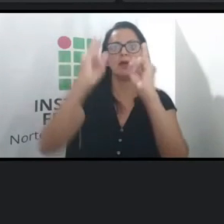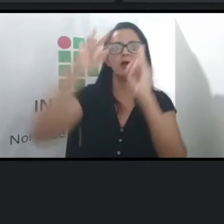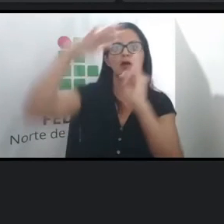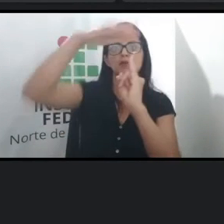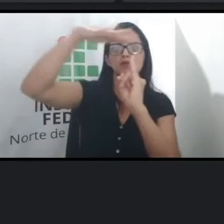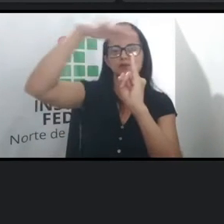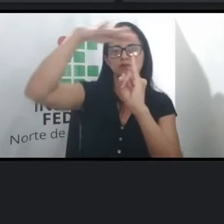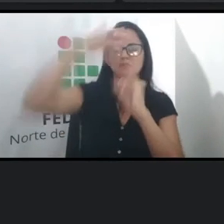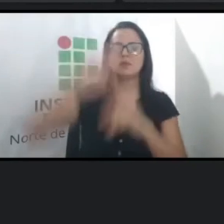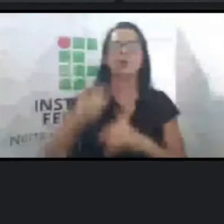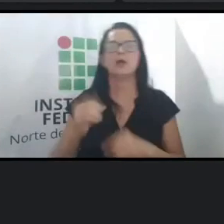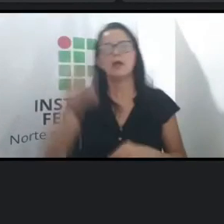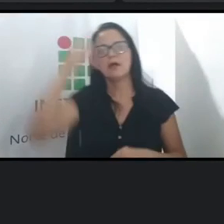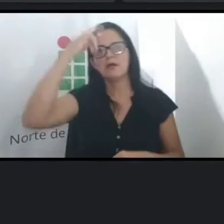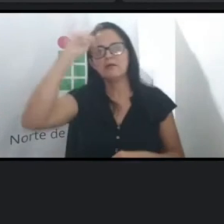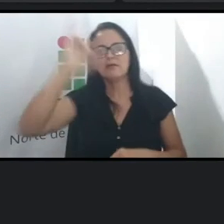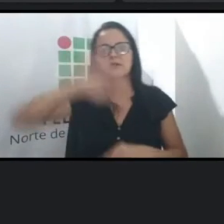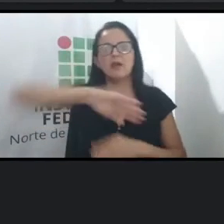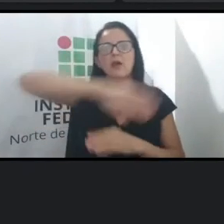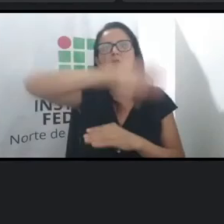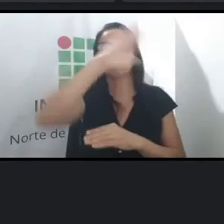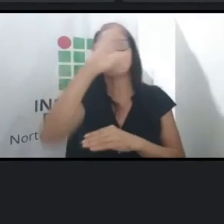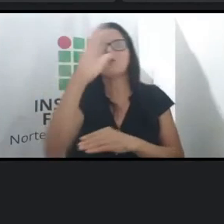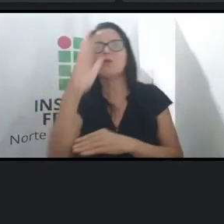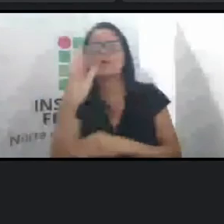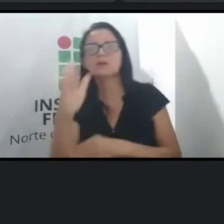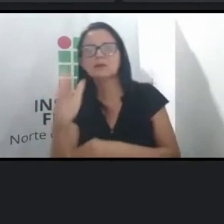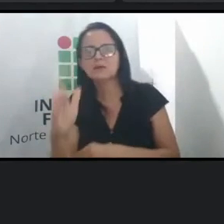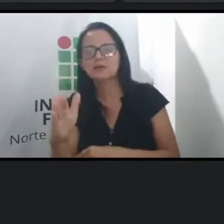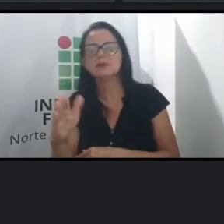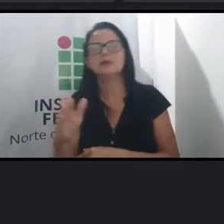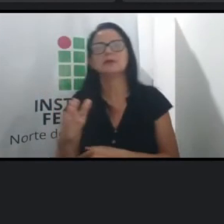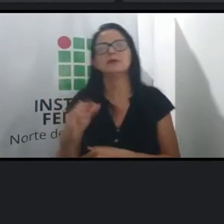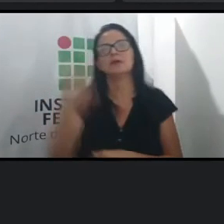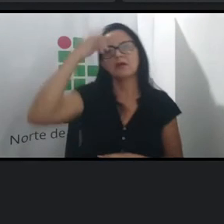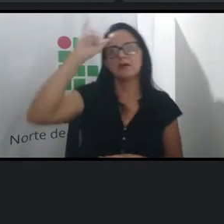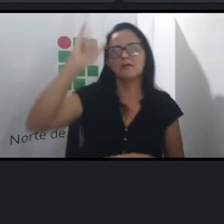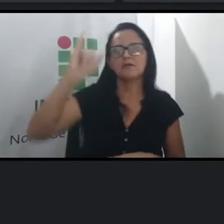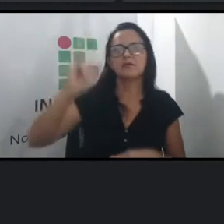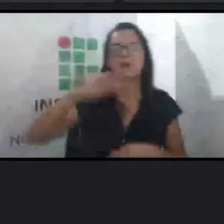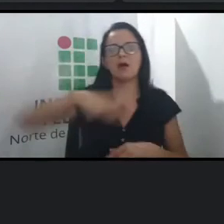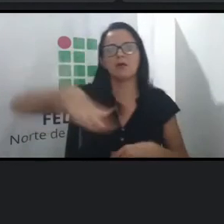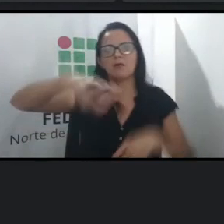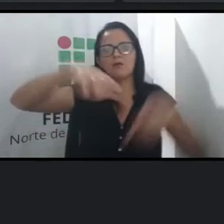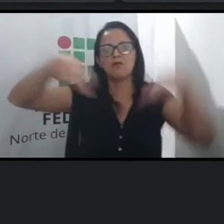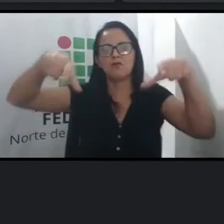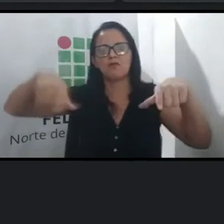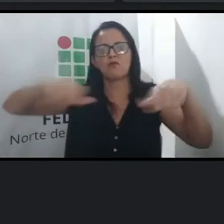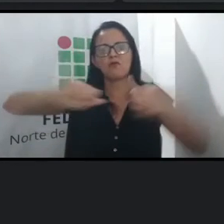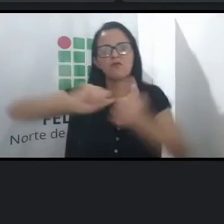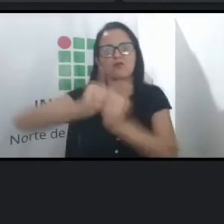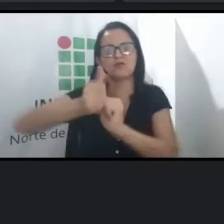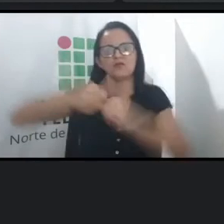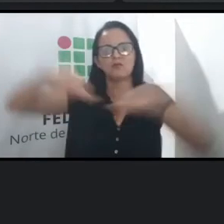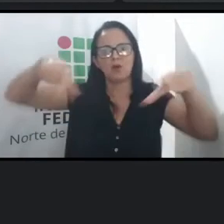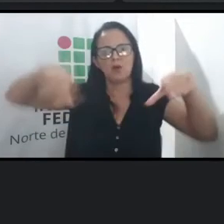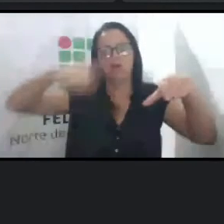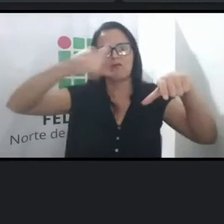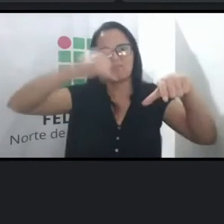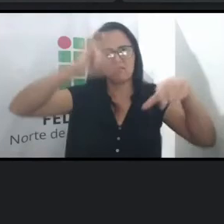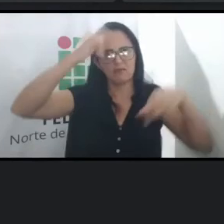áreas descampadas, campos de futebol, entre outros. Mas se tivermos nesse